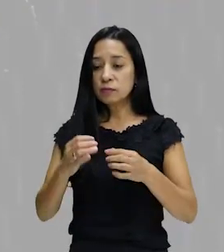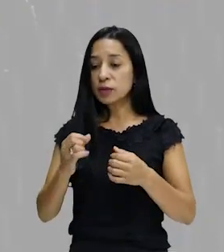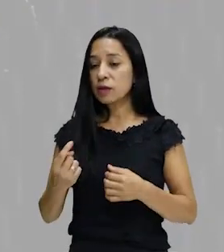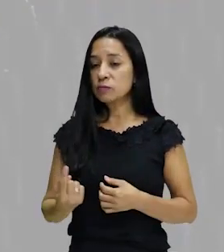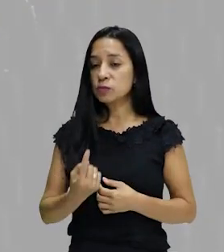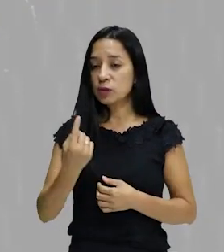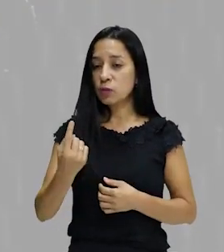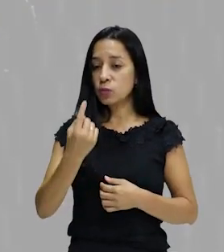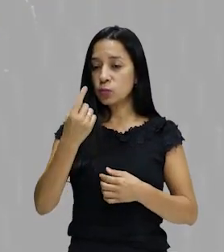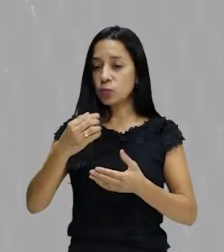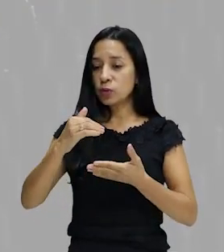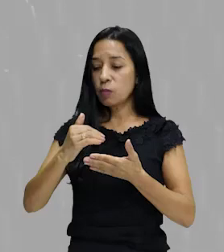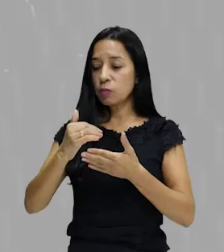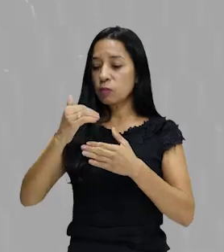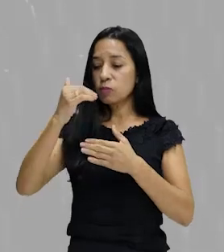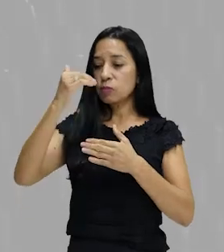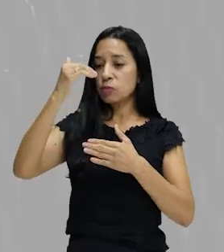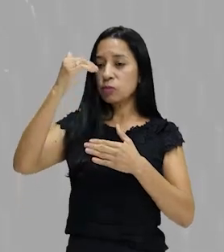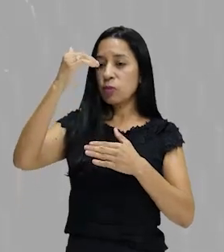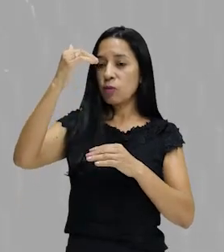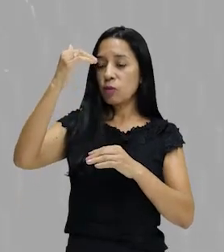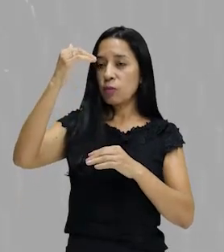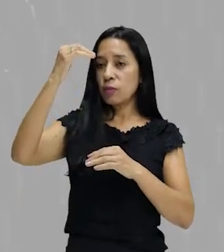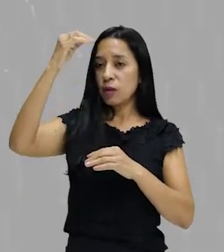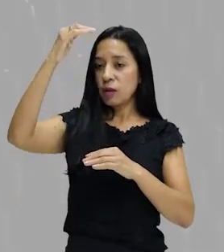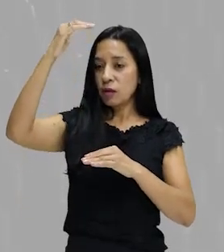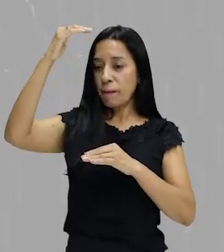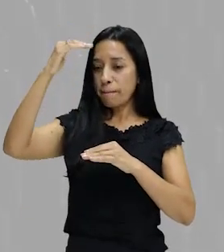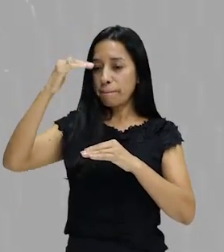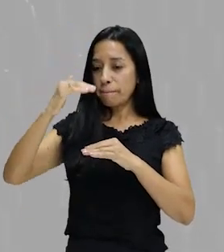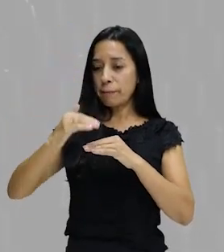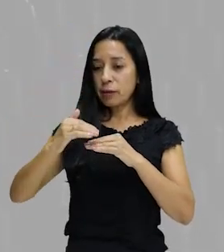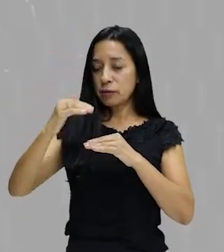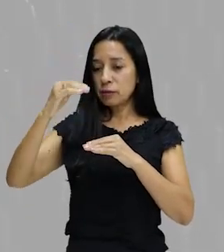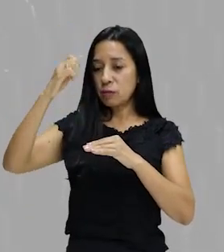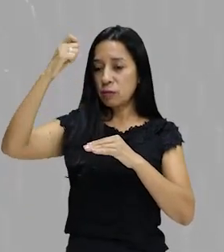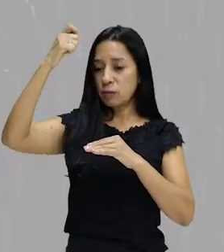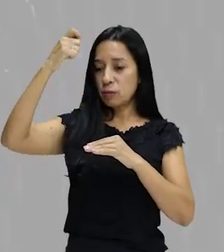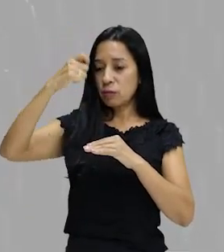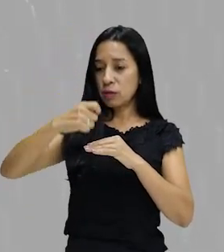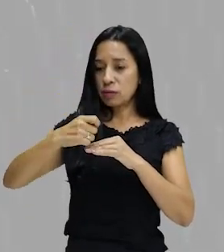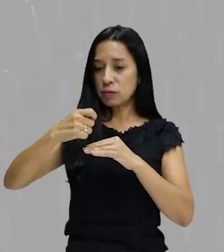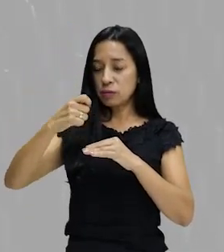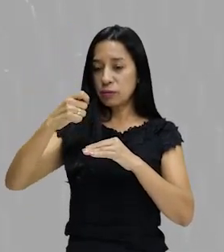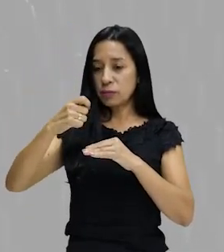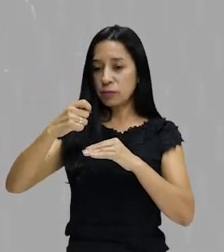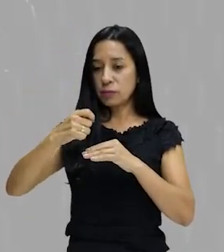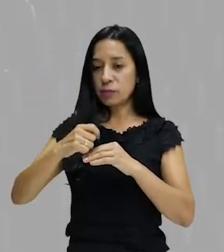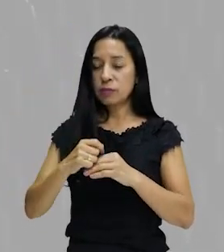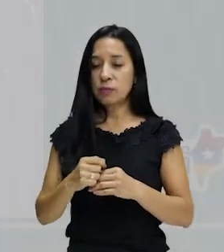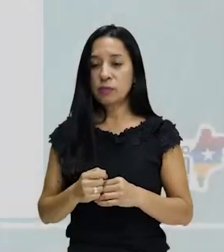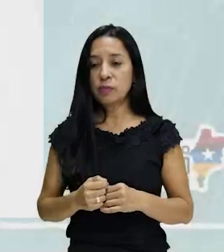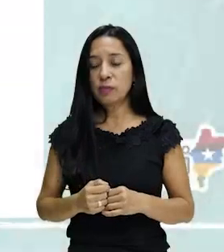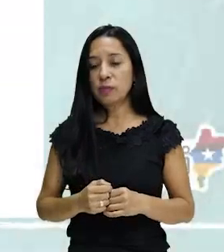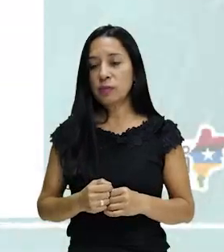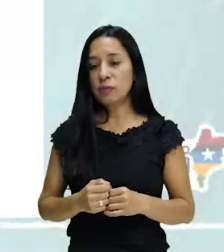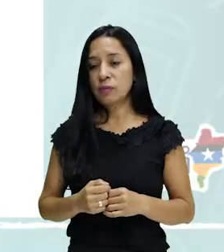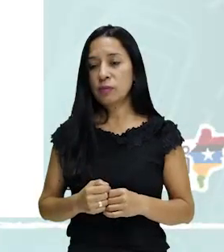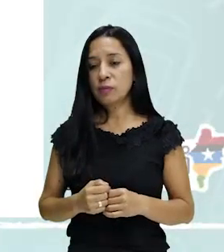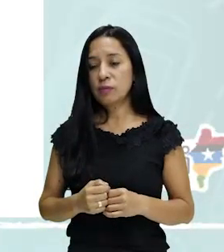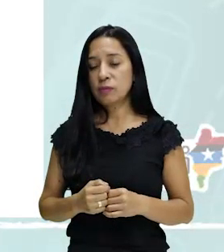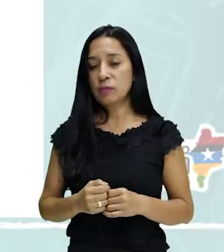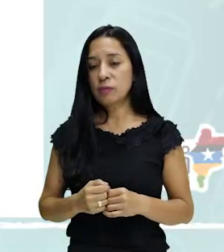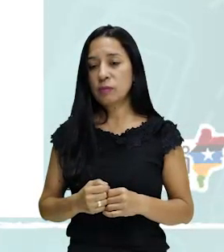altura, lá eles largam esse martelo e ele vai o quê? Cair, né? Pela gravidade, né? Então